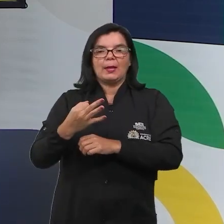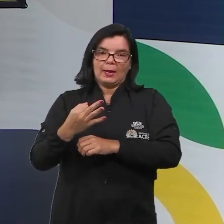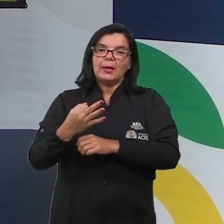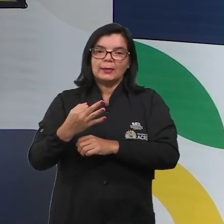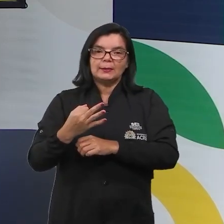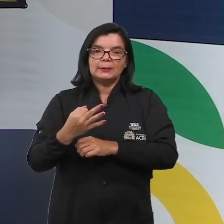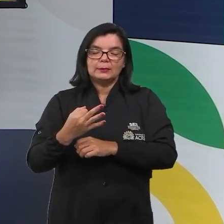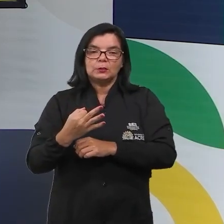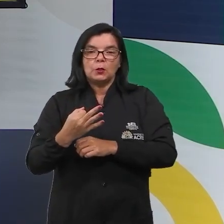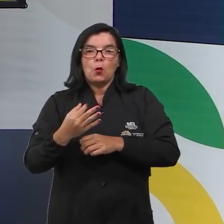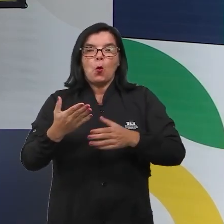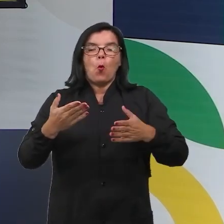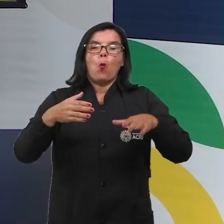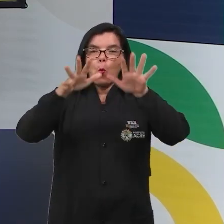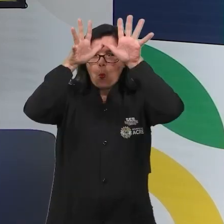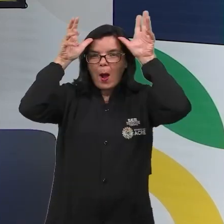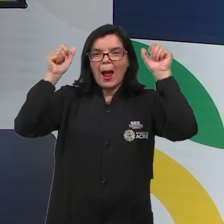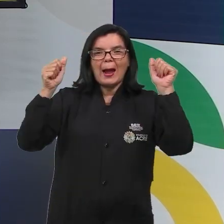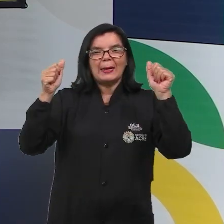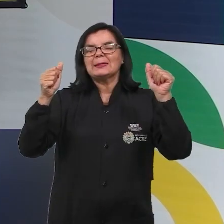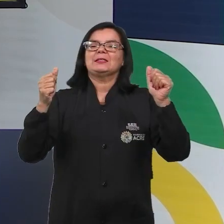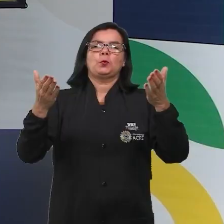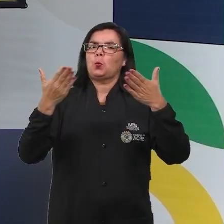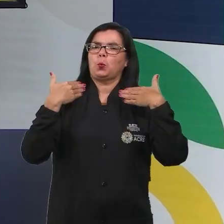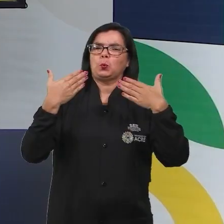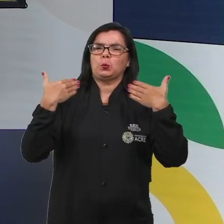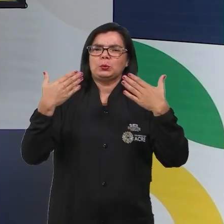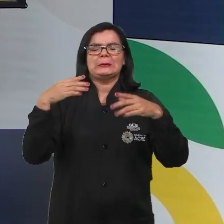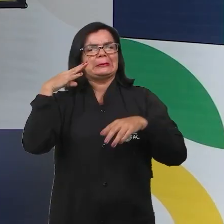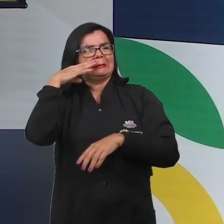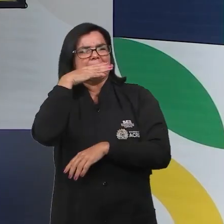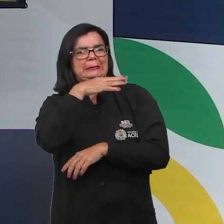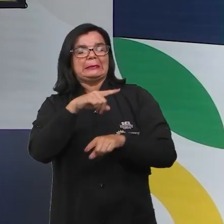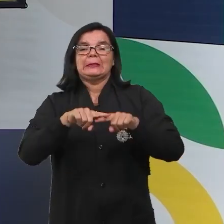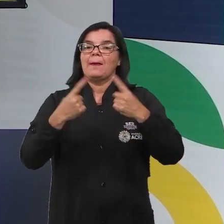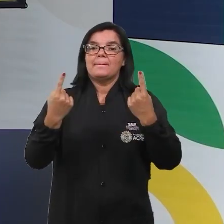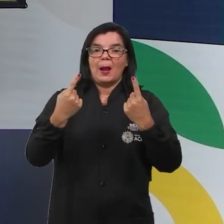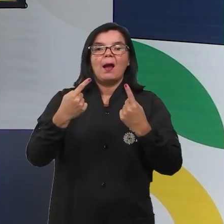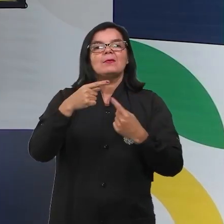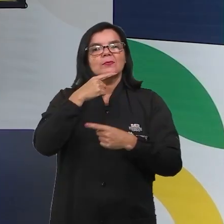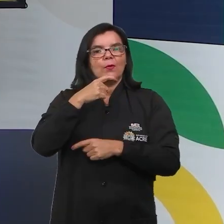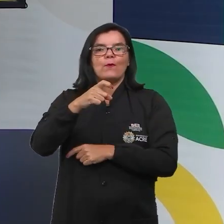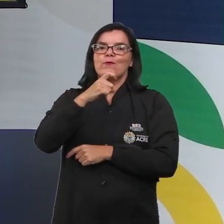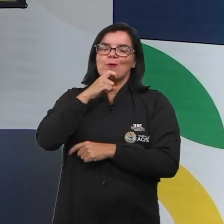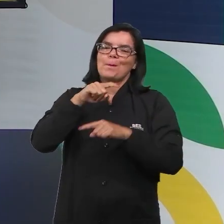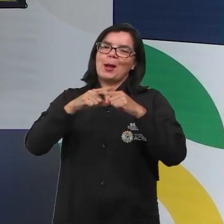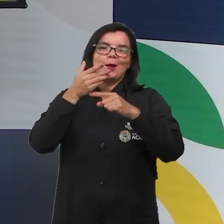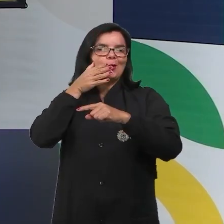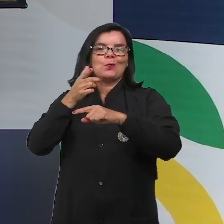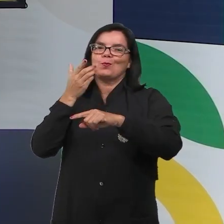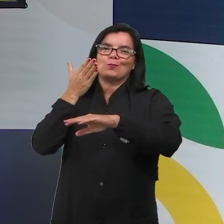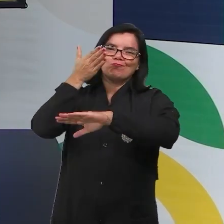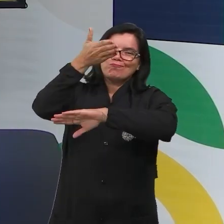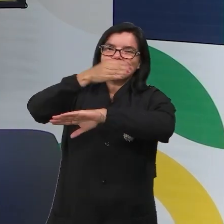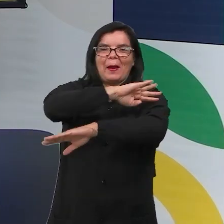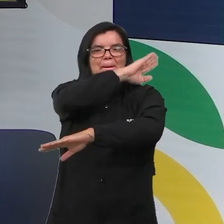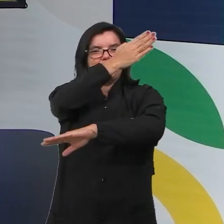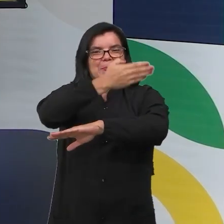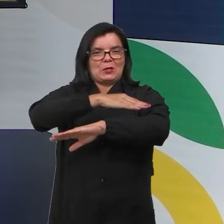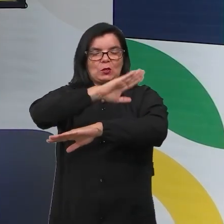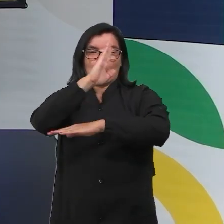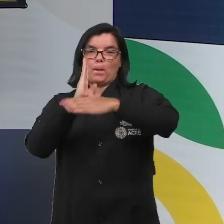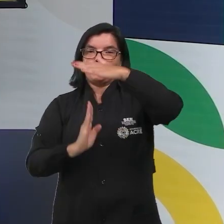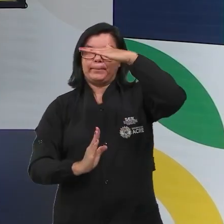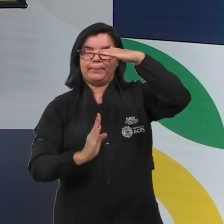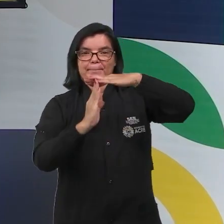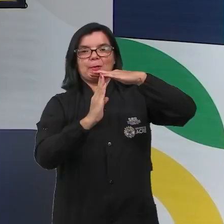Acre seria até frio, né, pelas massas de ar que vêm pelo Oceano Pacífico, porém não tem capacidade de passar a Cordilheira dos Andes. Então, por isso que ele